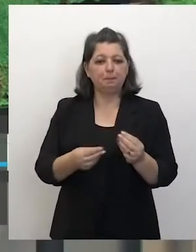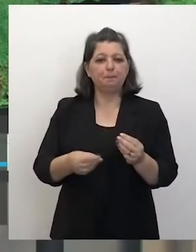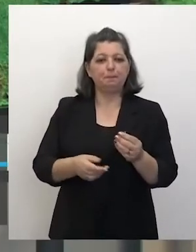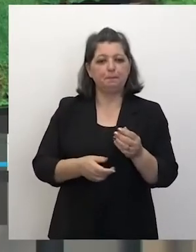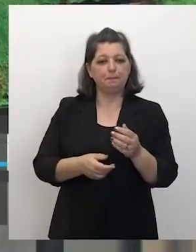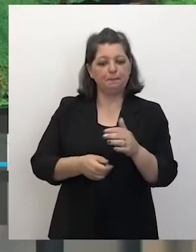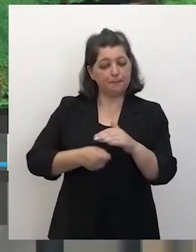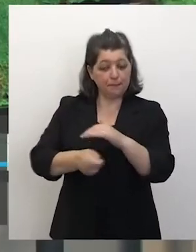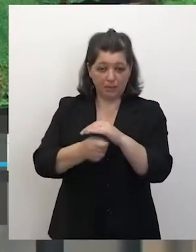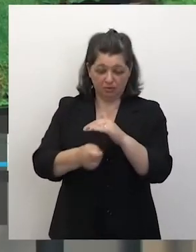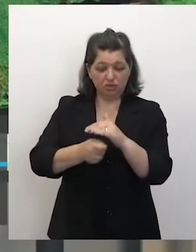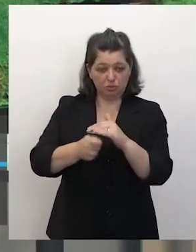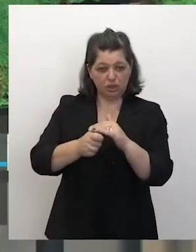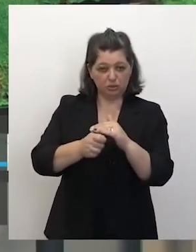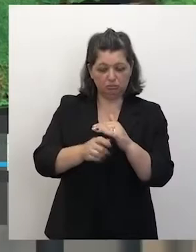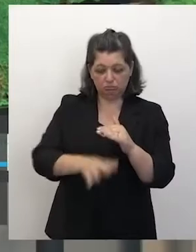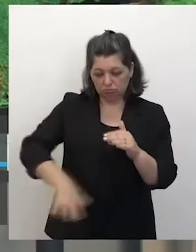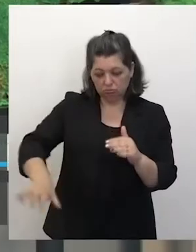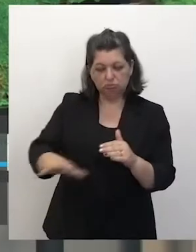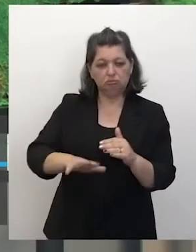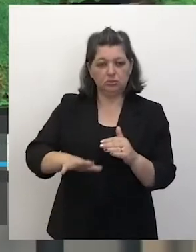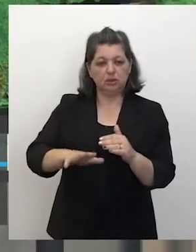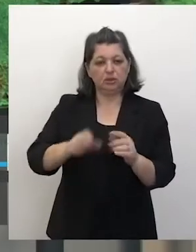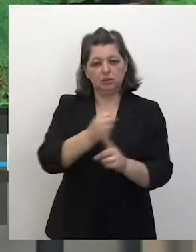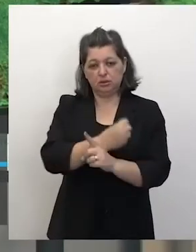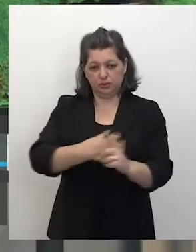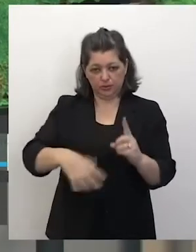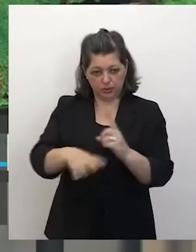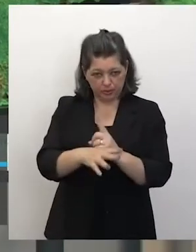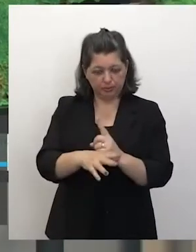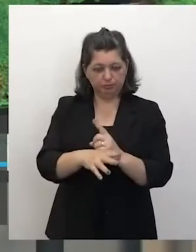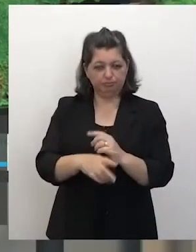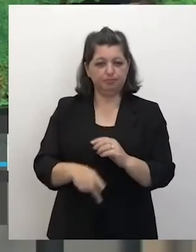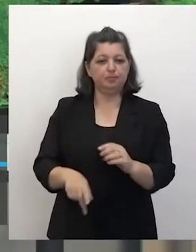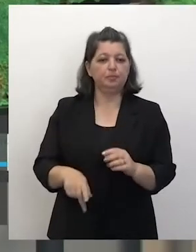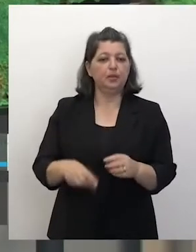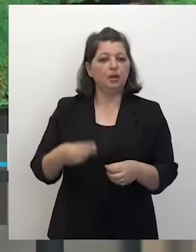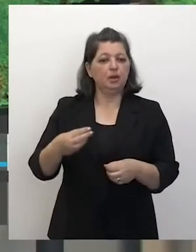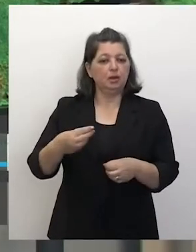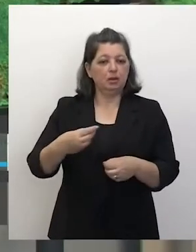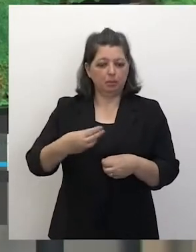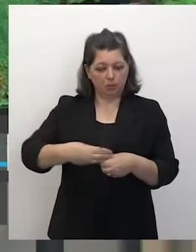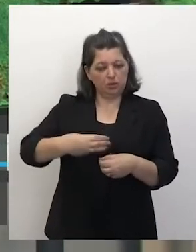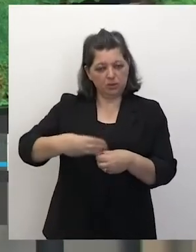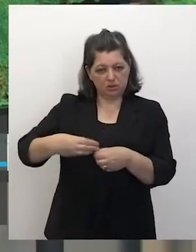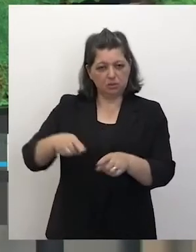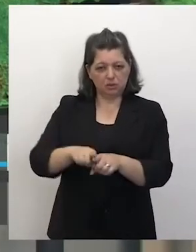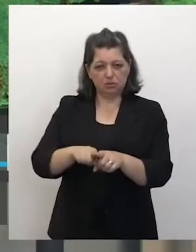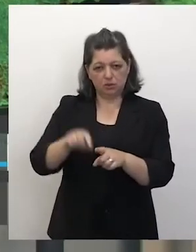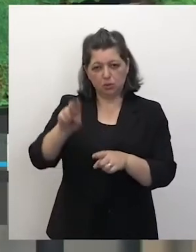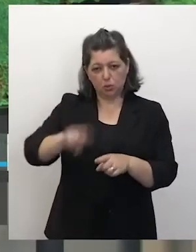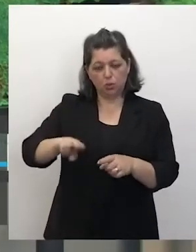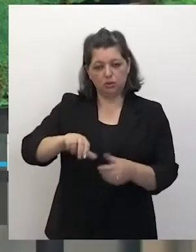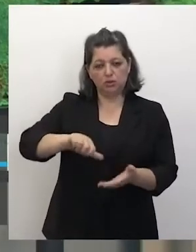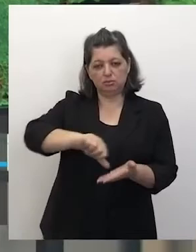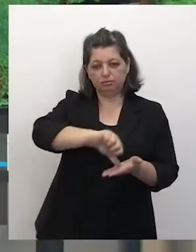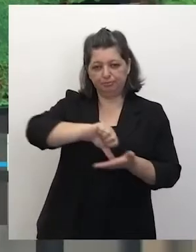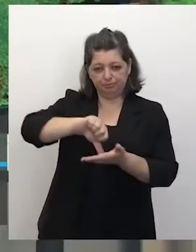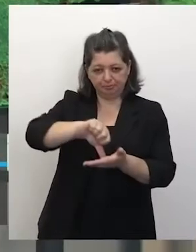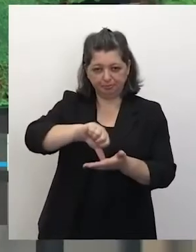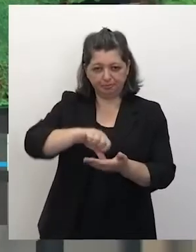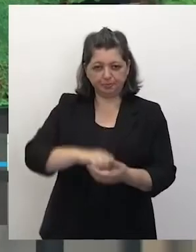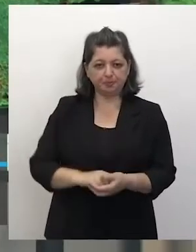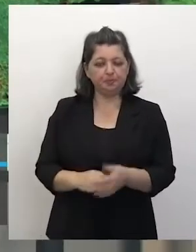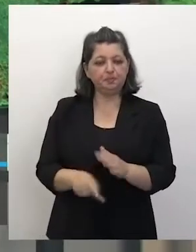investimento nas áreas sociais. Inclusive, né, municípios utilizam aí, né, imagens de satélite para cobrar, por exemplo,